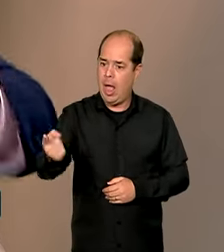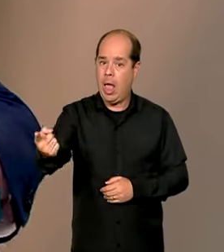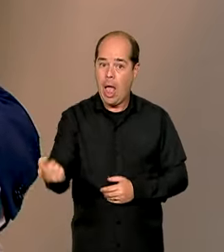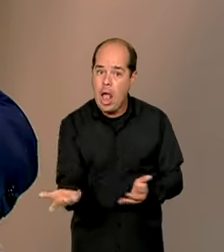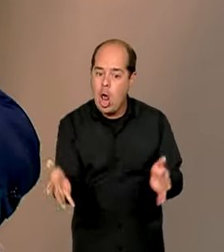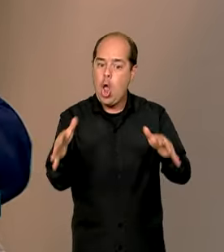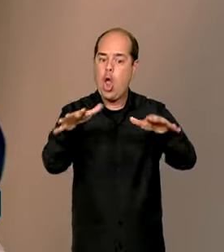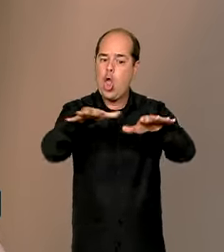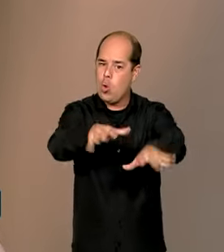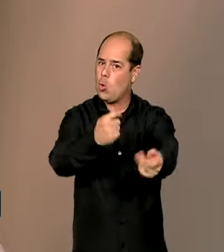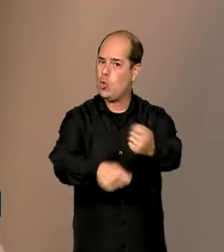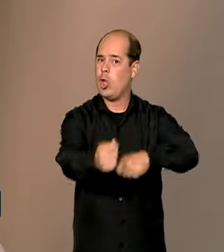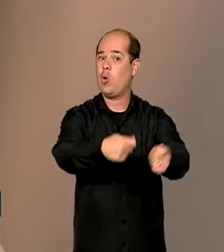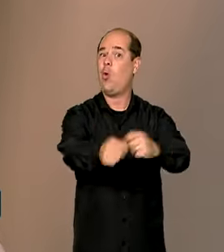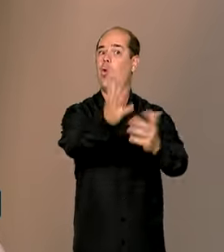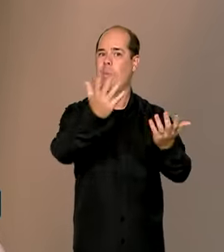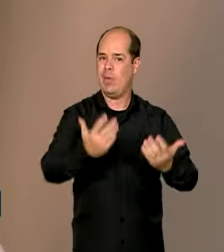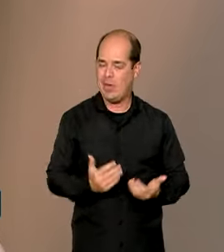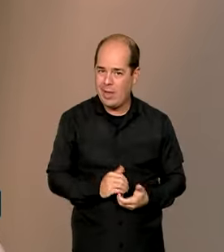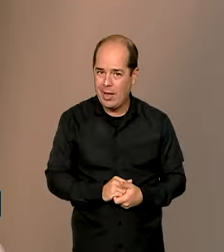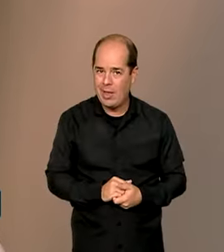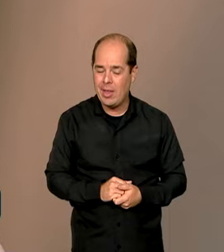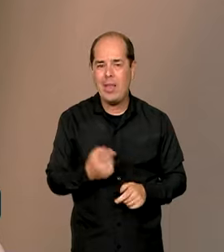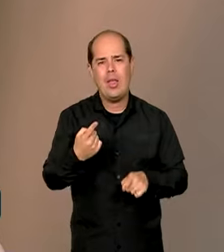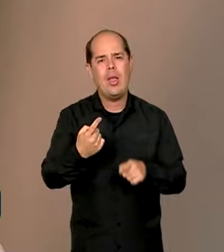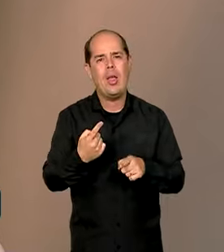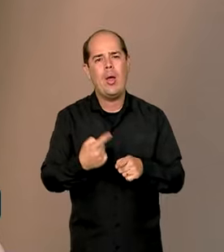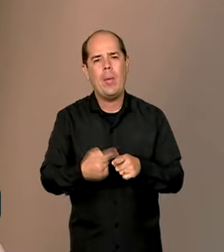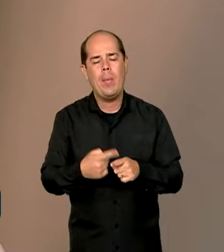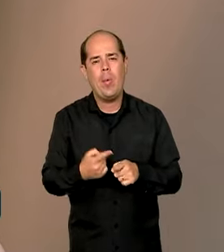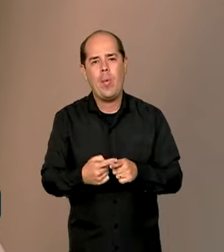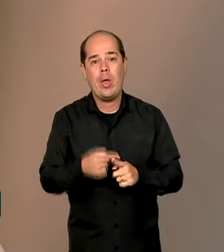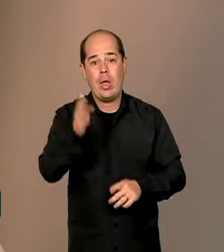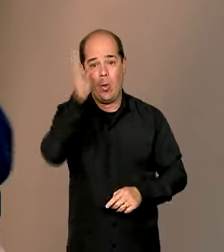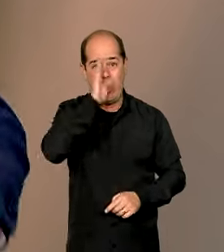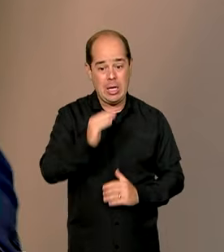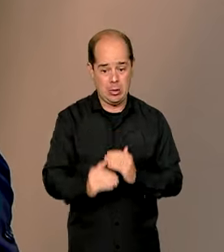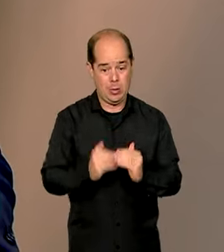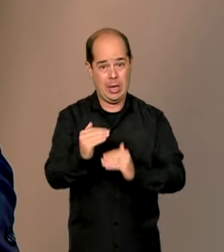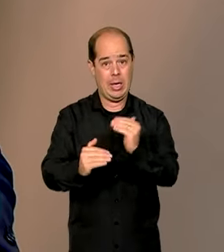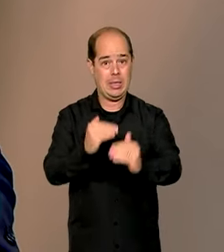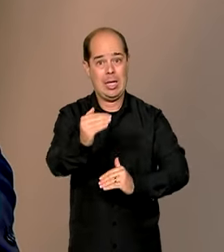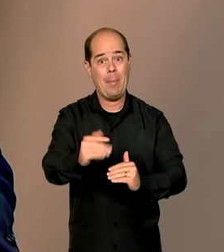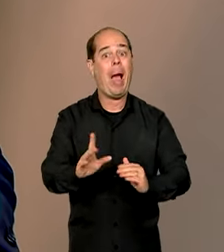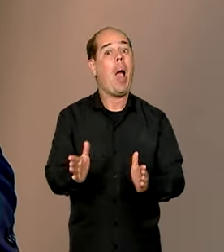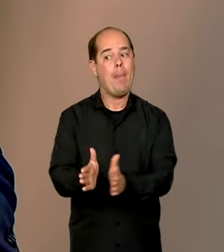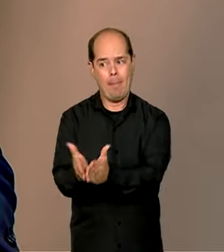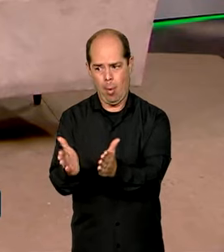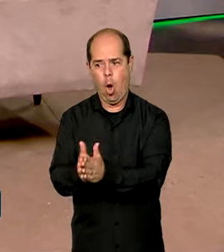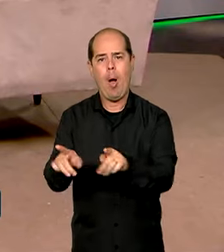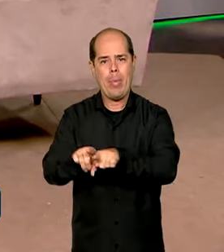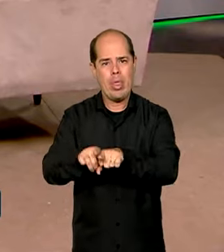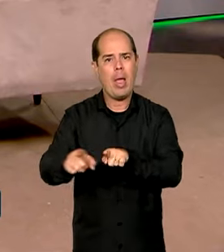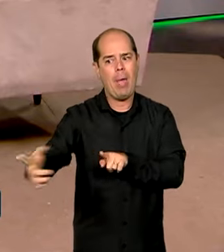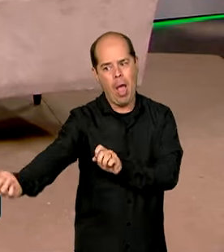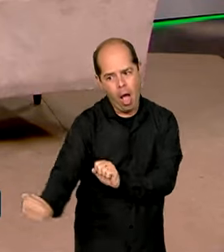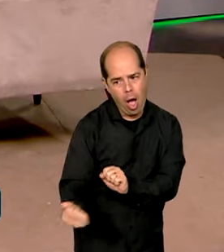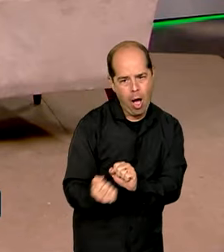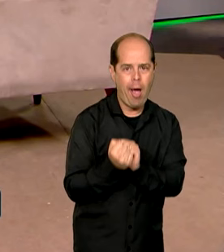mais pobres também participam desse esforço nacional. É isso que deseja o presidente Lula. Com